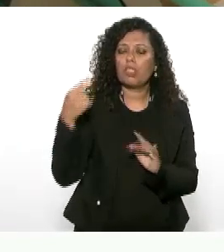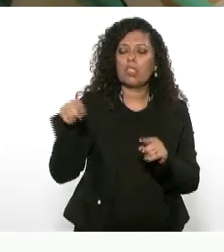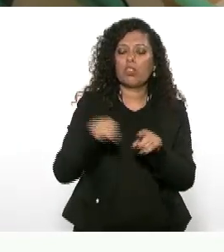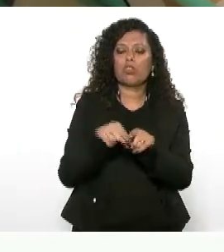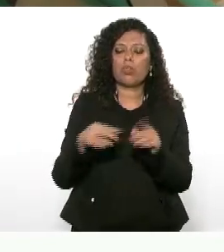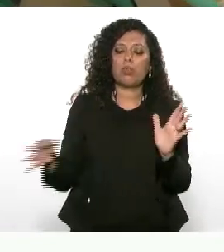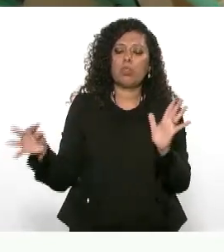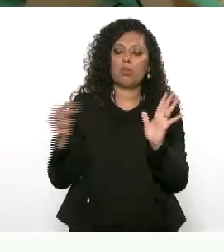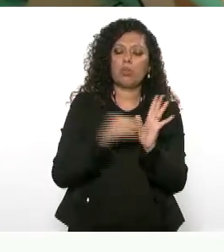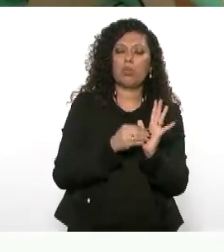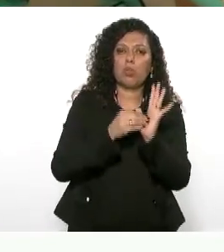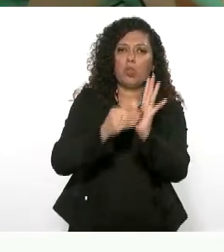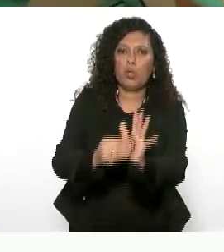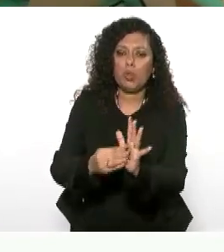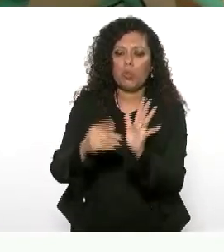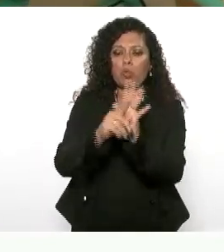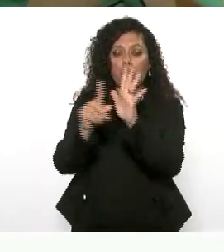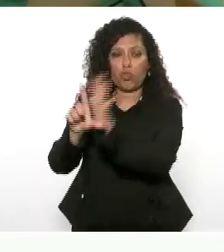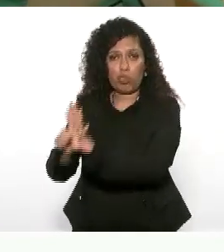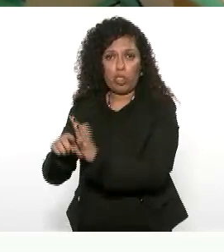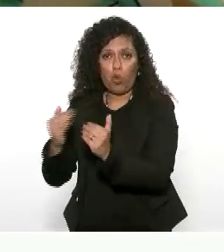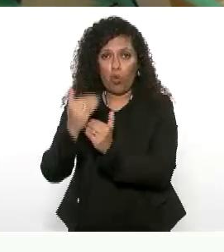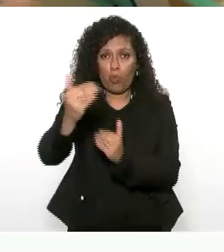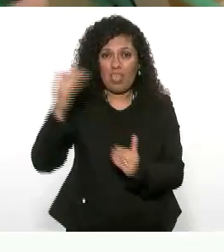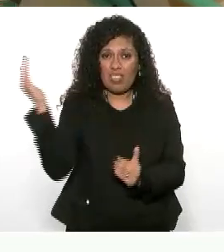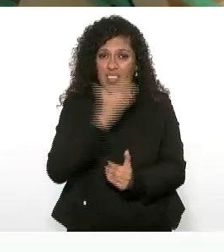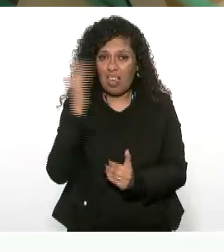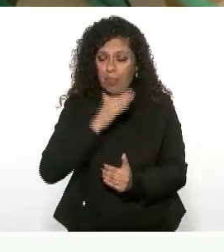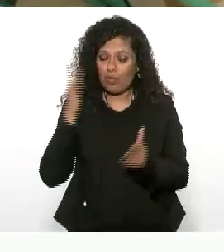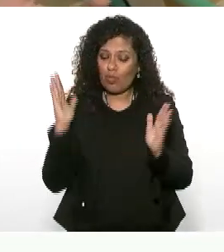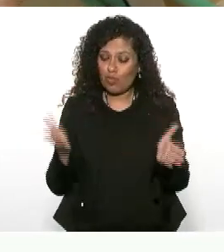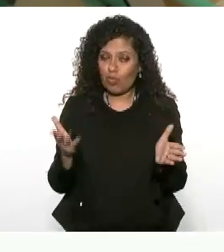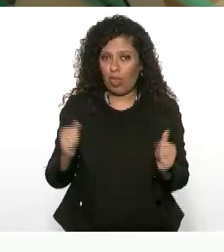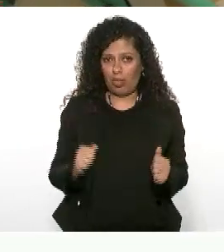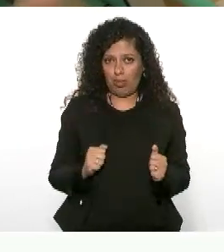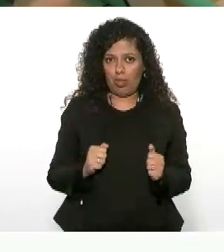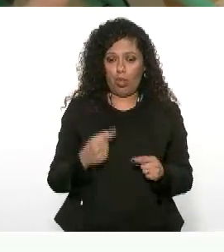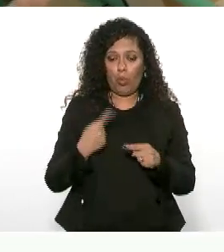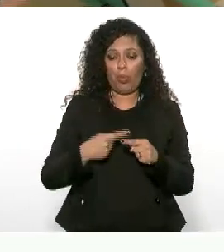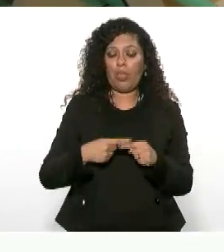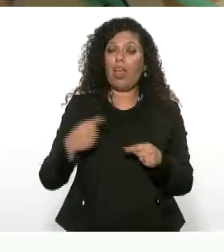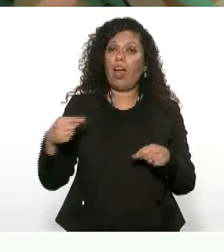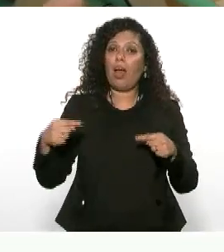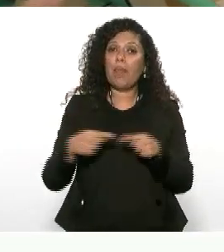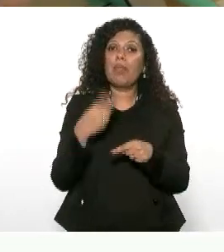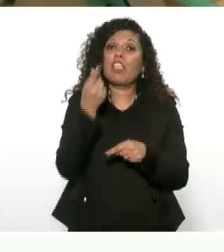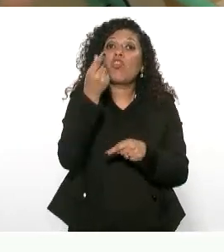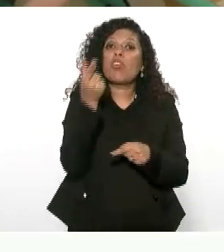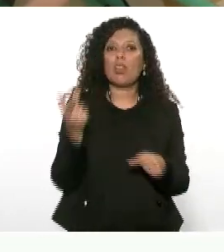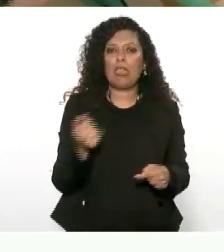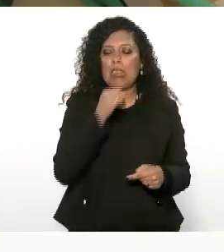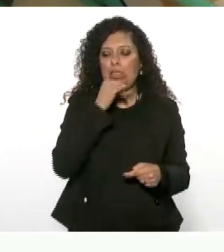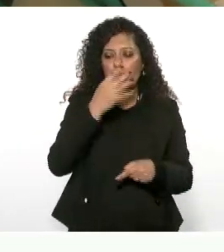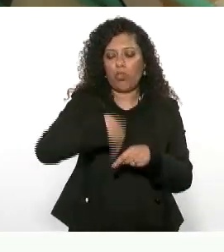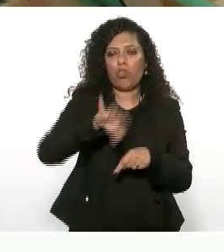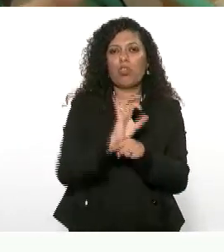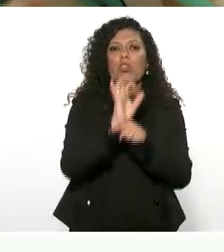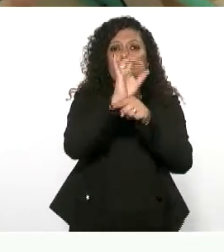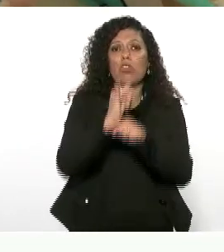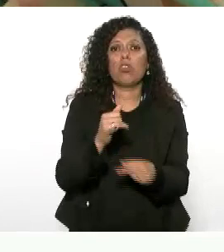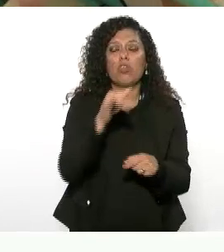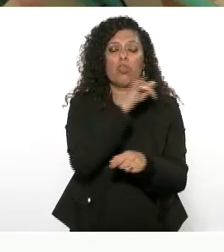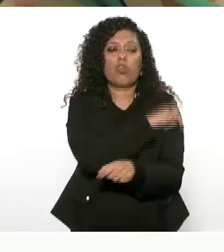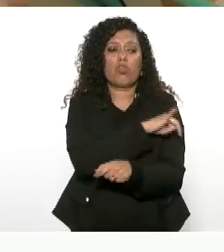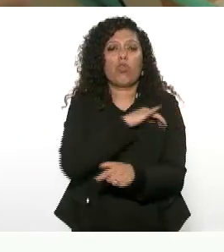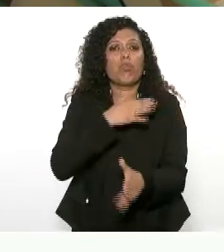implemente esse projeto de lei, até porque tem valores envolvidos. A gente está num estado que se encontra em calamidade financeira, sob o regime